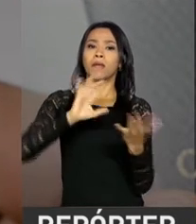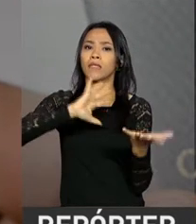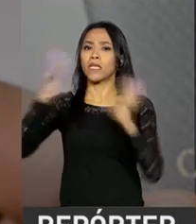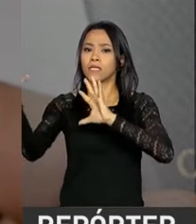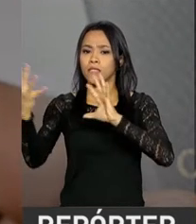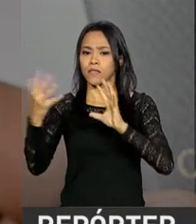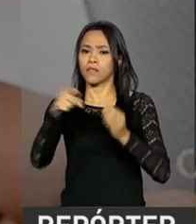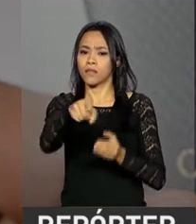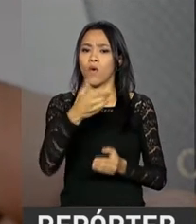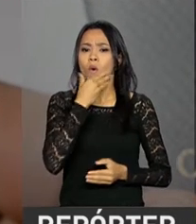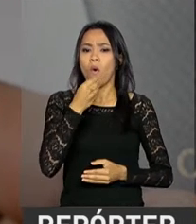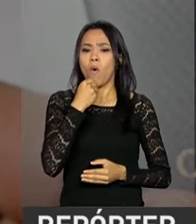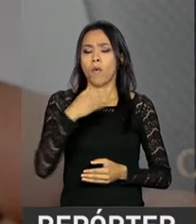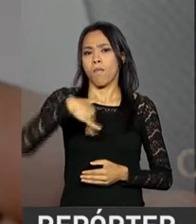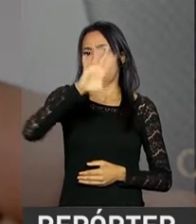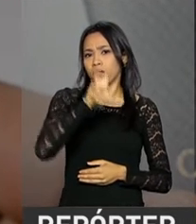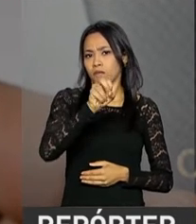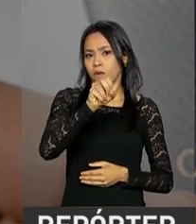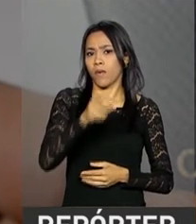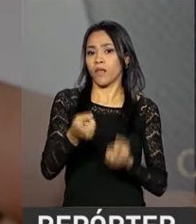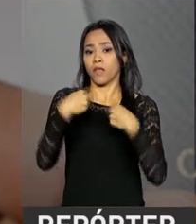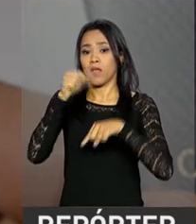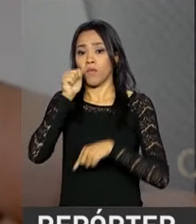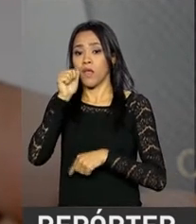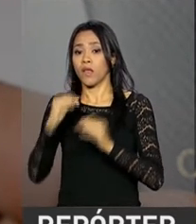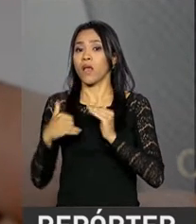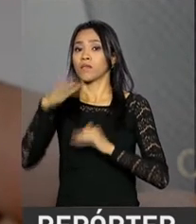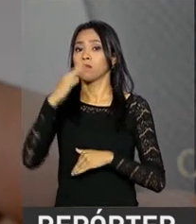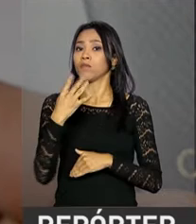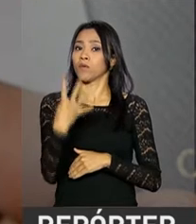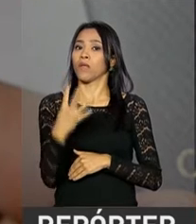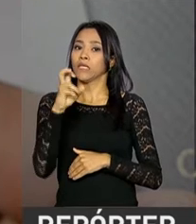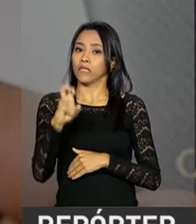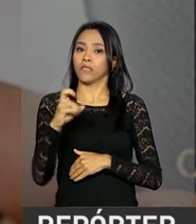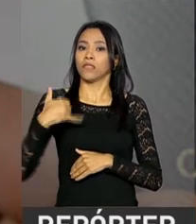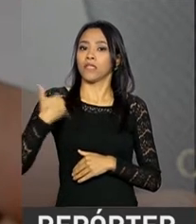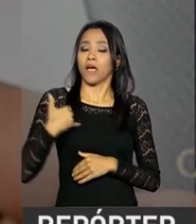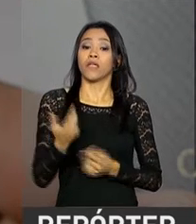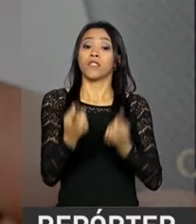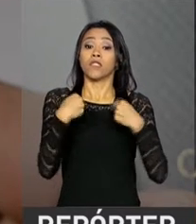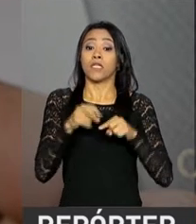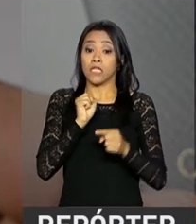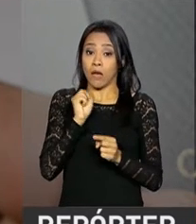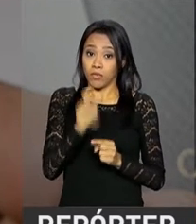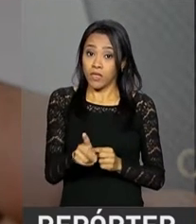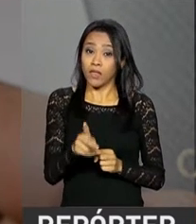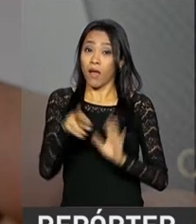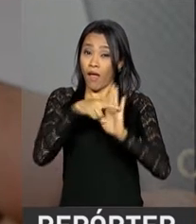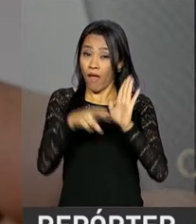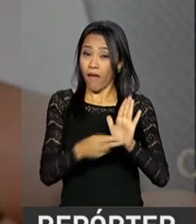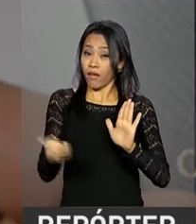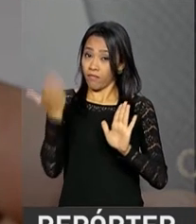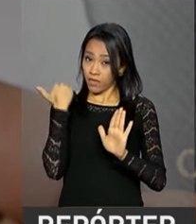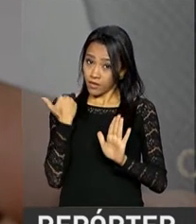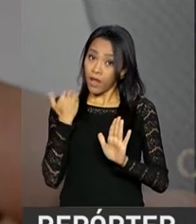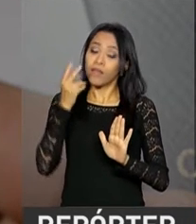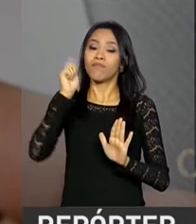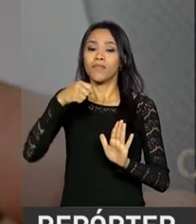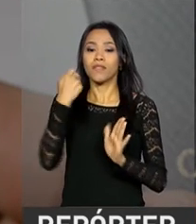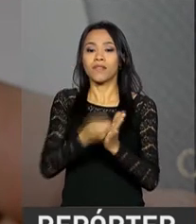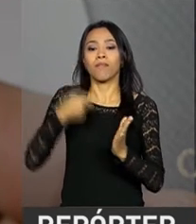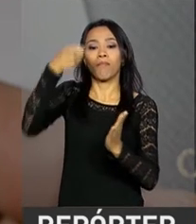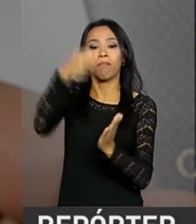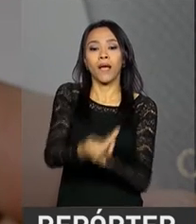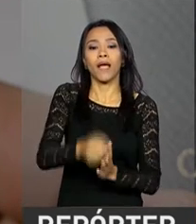mais de 50 anos e mulheres acima de 45 anos para se aposentarem pela regra antiga vão ter de pagar um pedágio